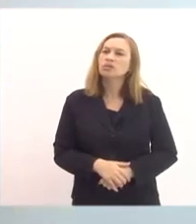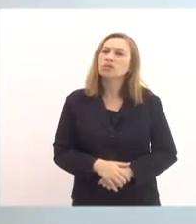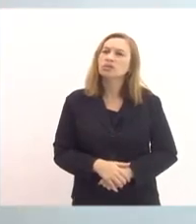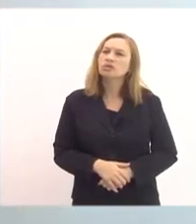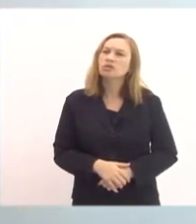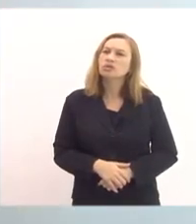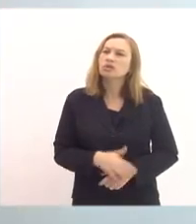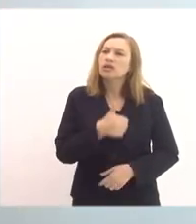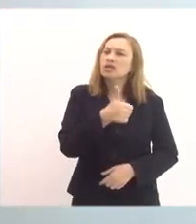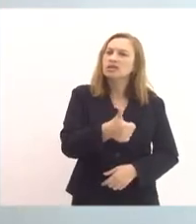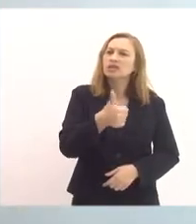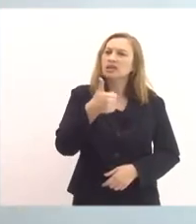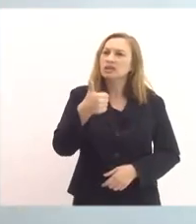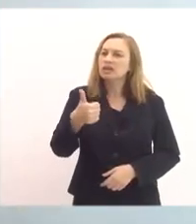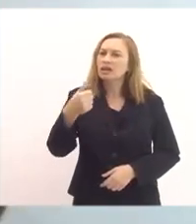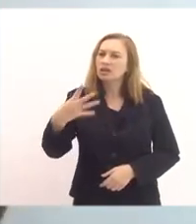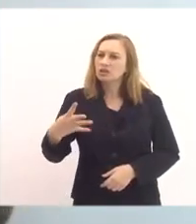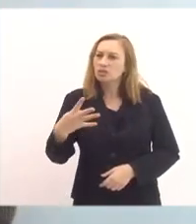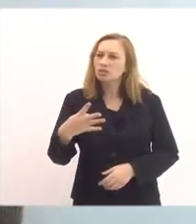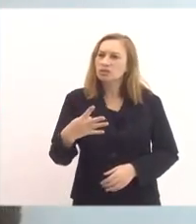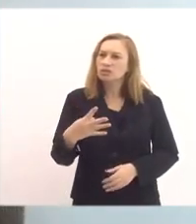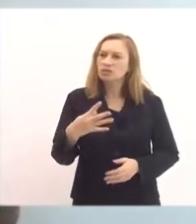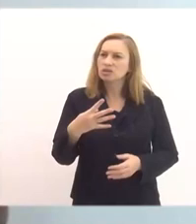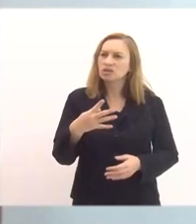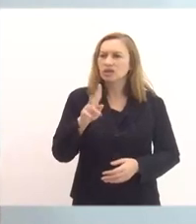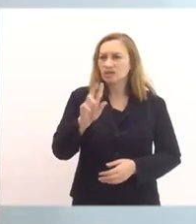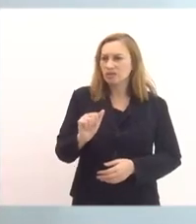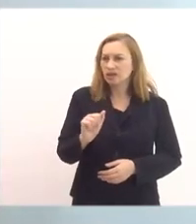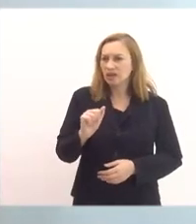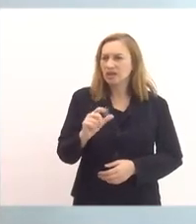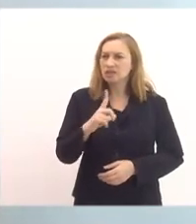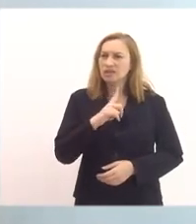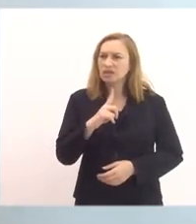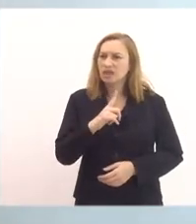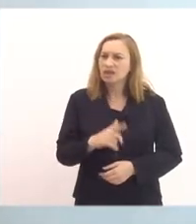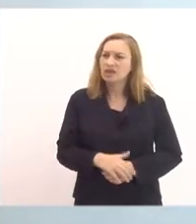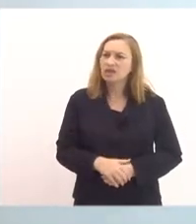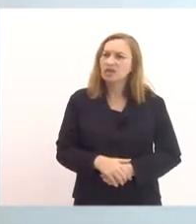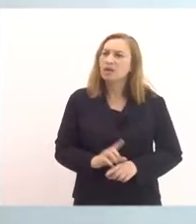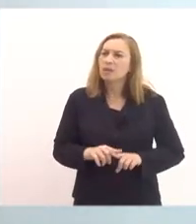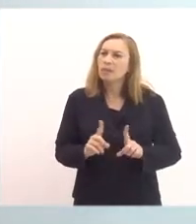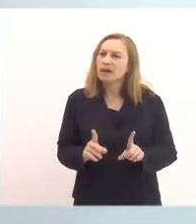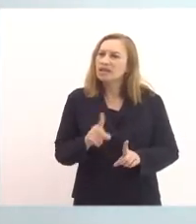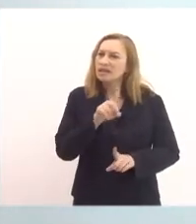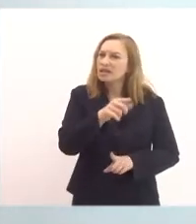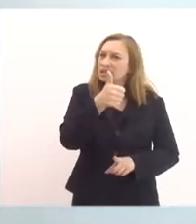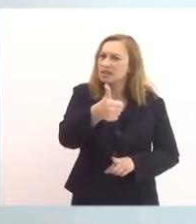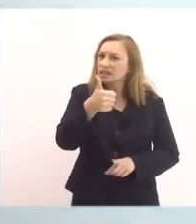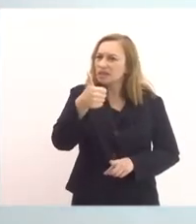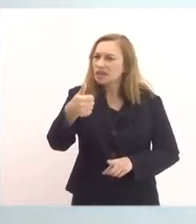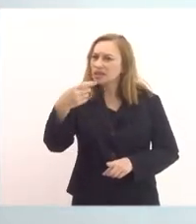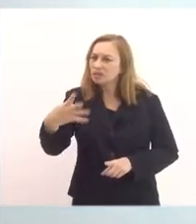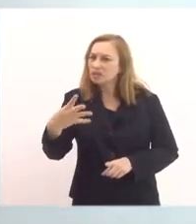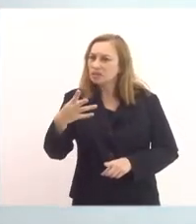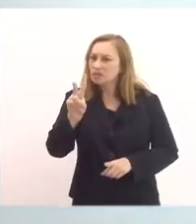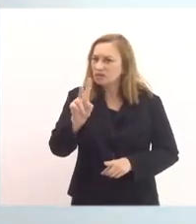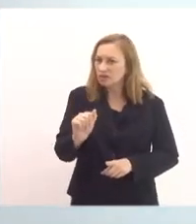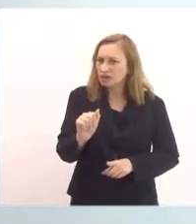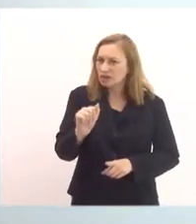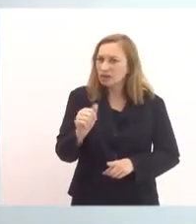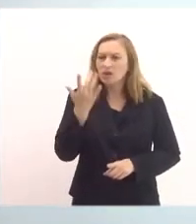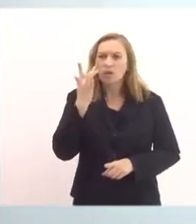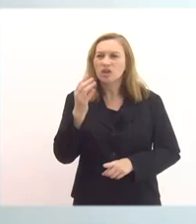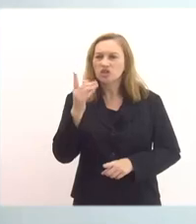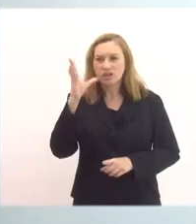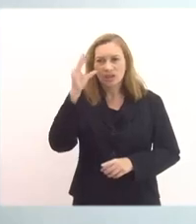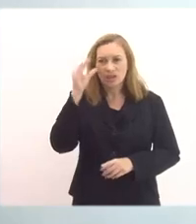foi 114 vagas que sobraram das 300, né? Me corrija se eu estiver errado. E, no caso, essas 114 vagas, eu acho que até é